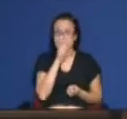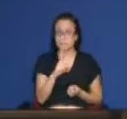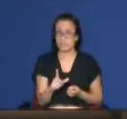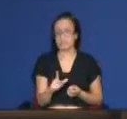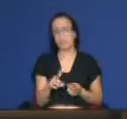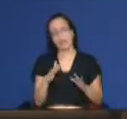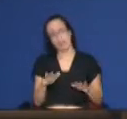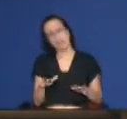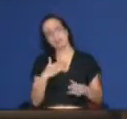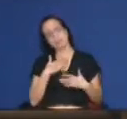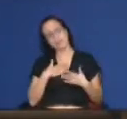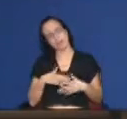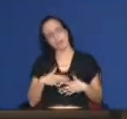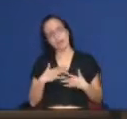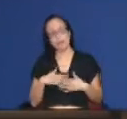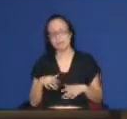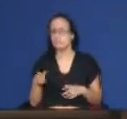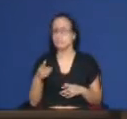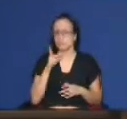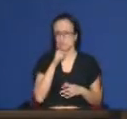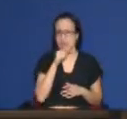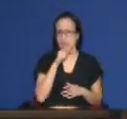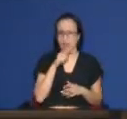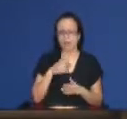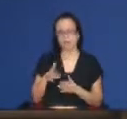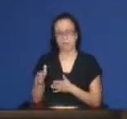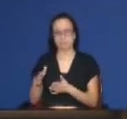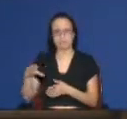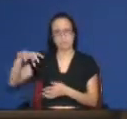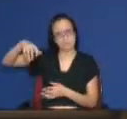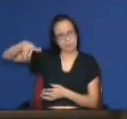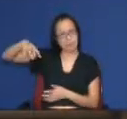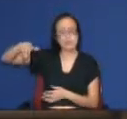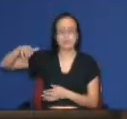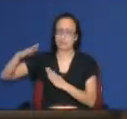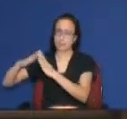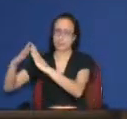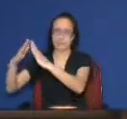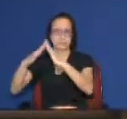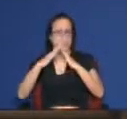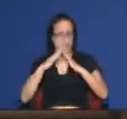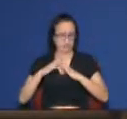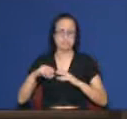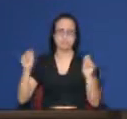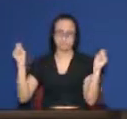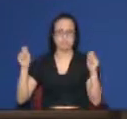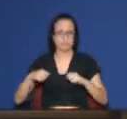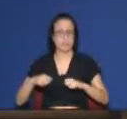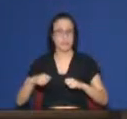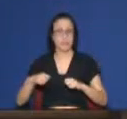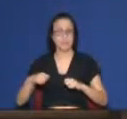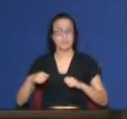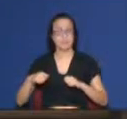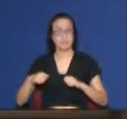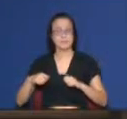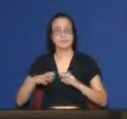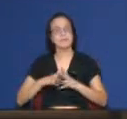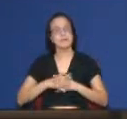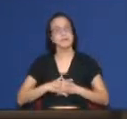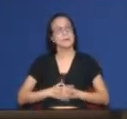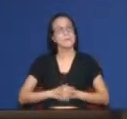tranquila em relação ao abastecimento, no qual tem lá de 100%, a gente pega